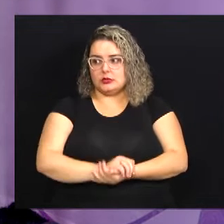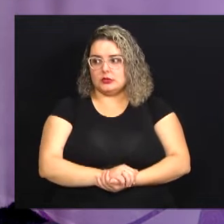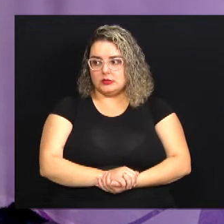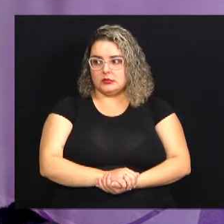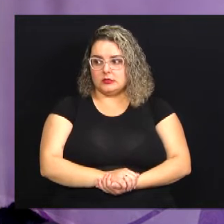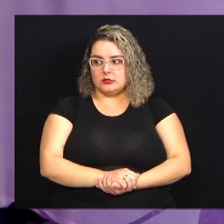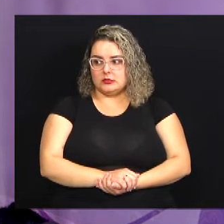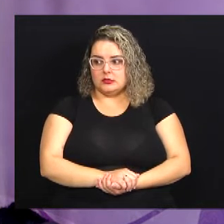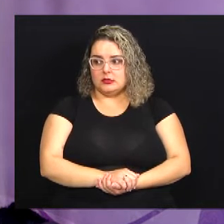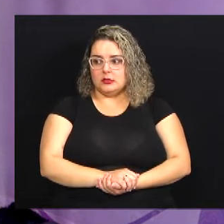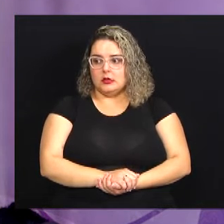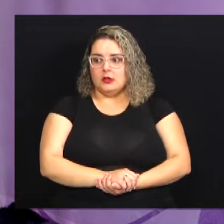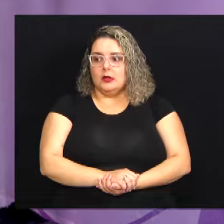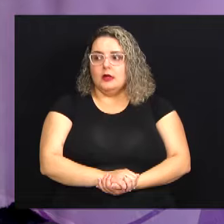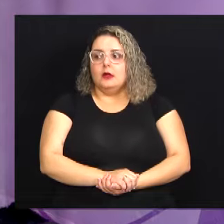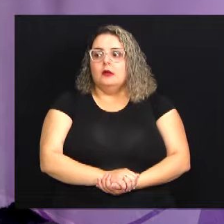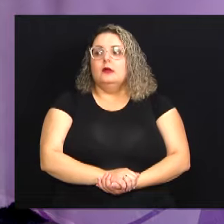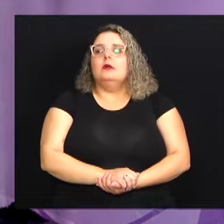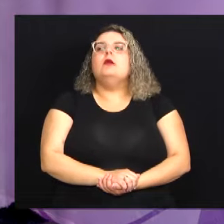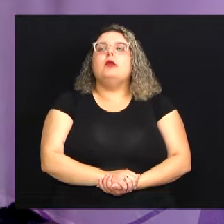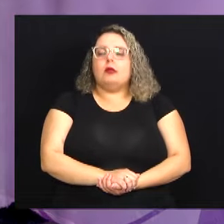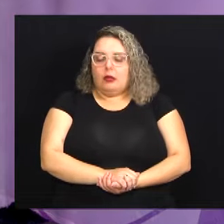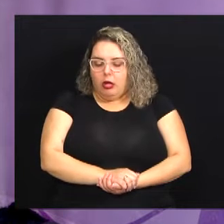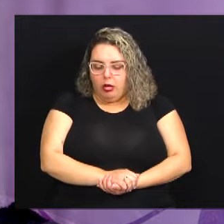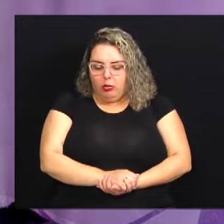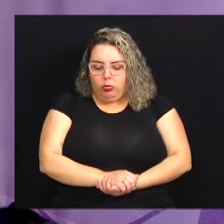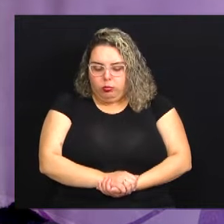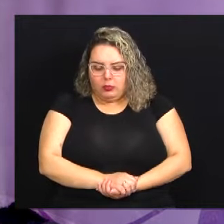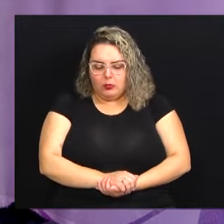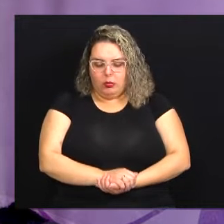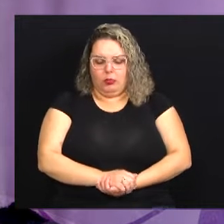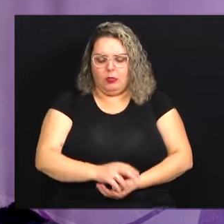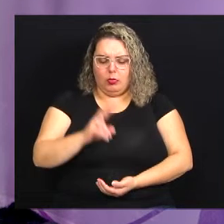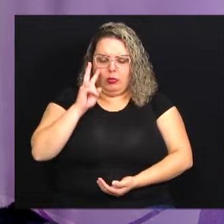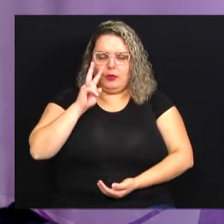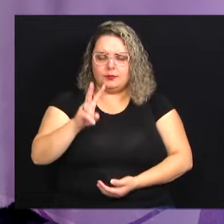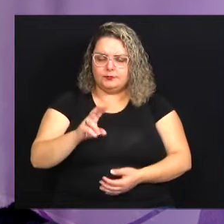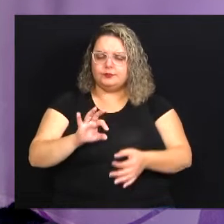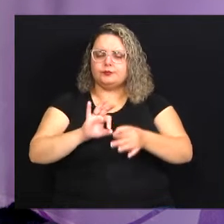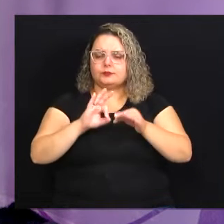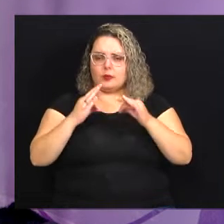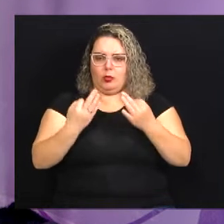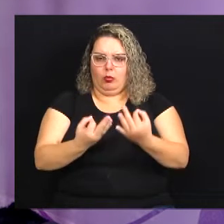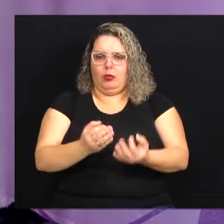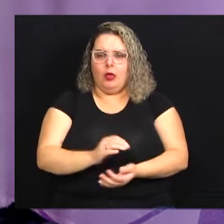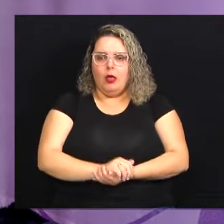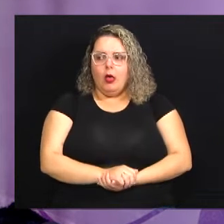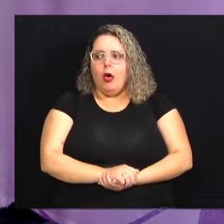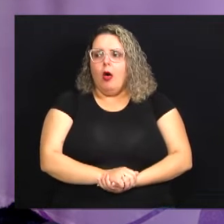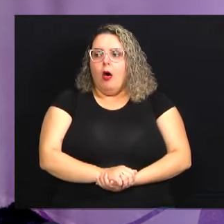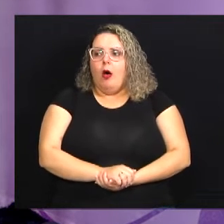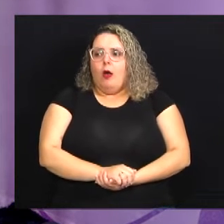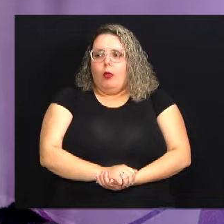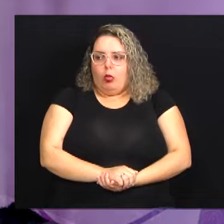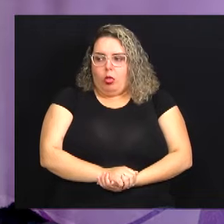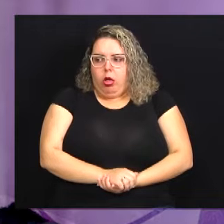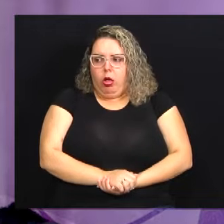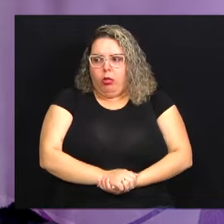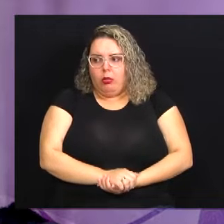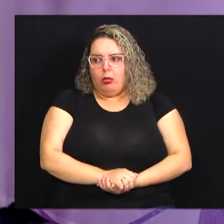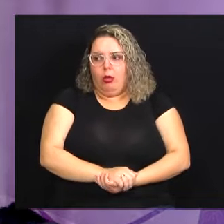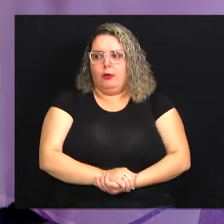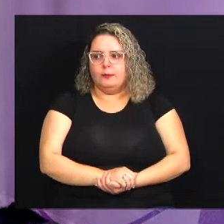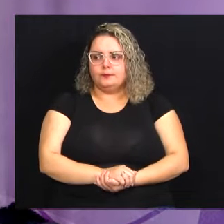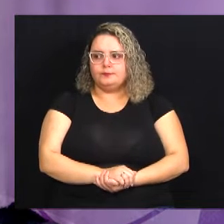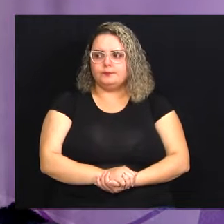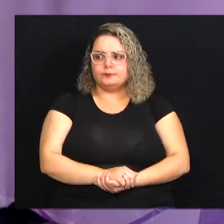gente vê serem hereditários e que a gente vai atrás de estudar isso, são os